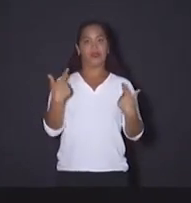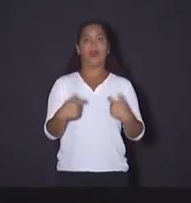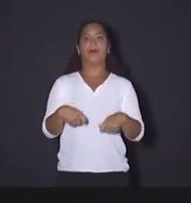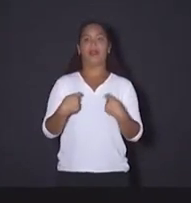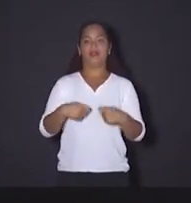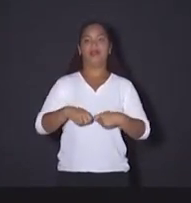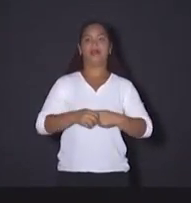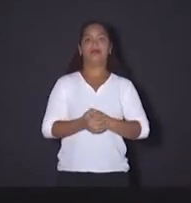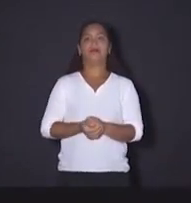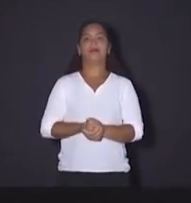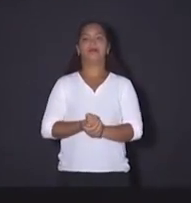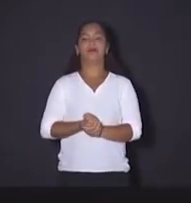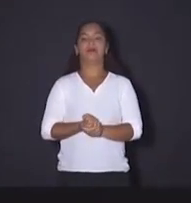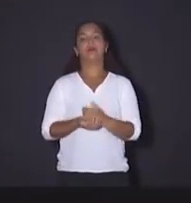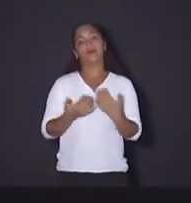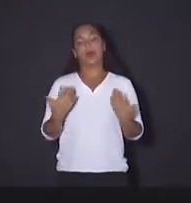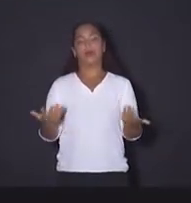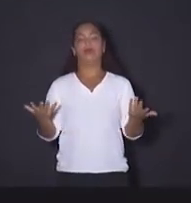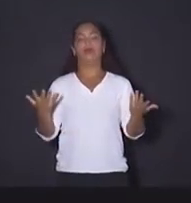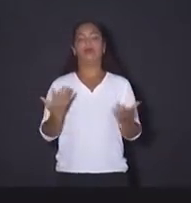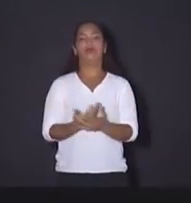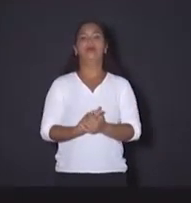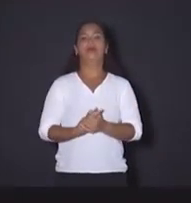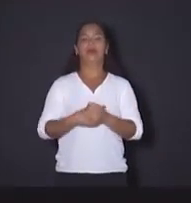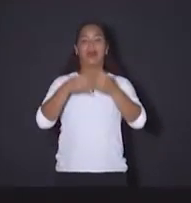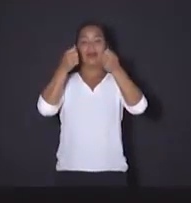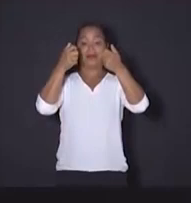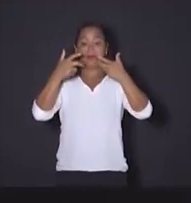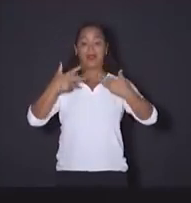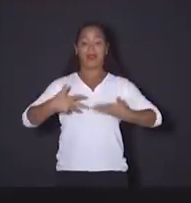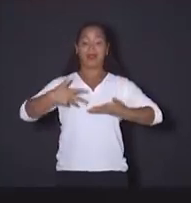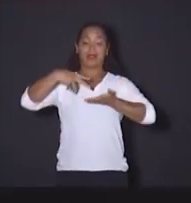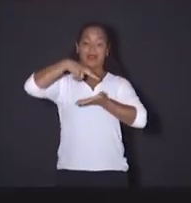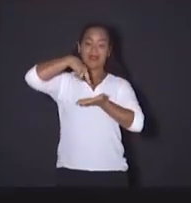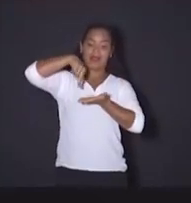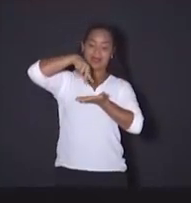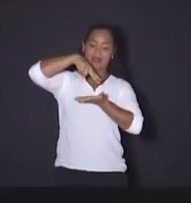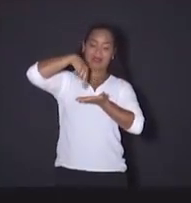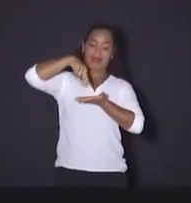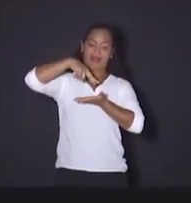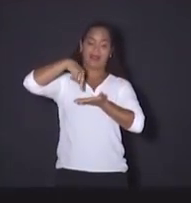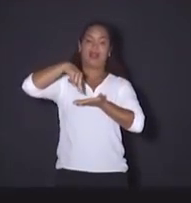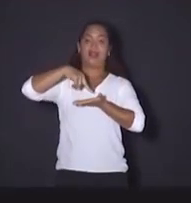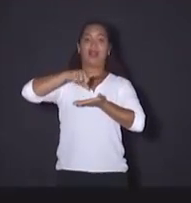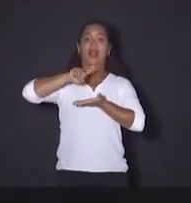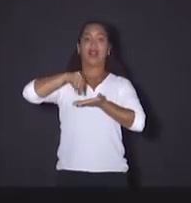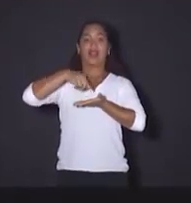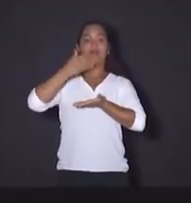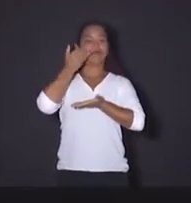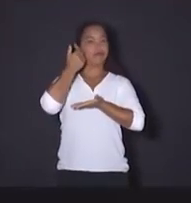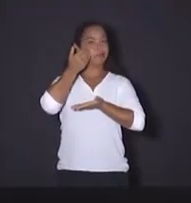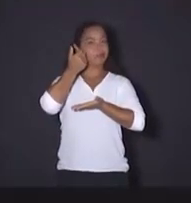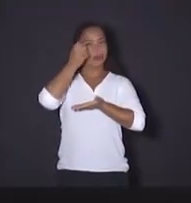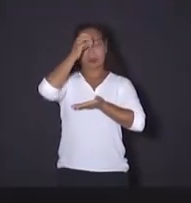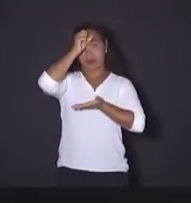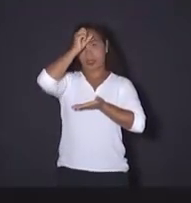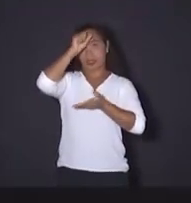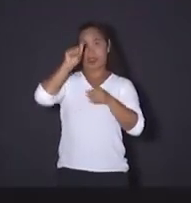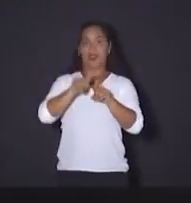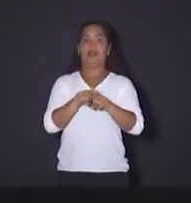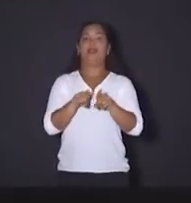Paulo Gabriele. Bom, eu vou falar de dança, dança como forma de conhecimento,